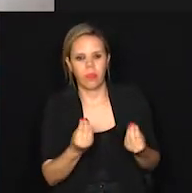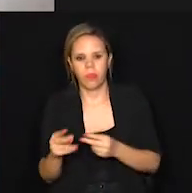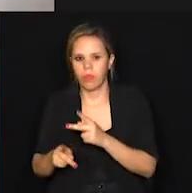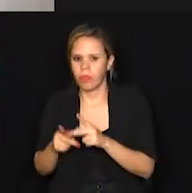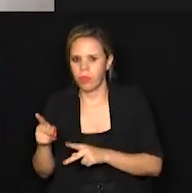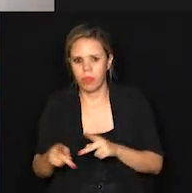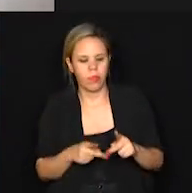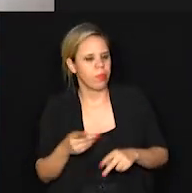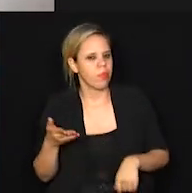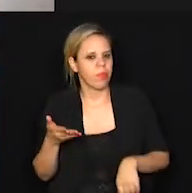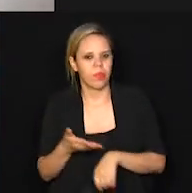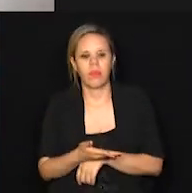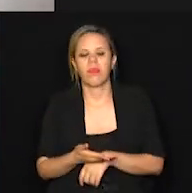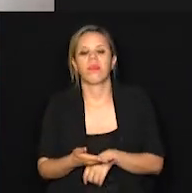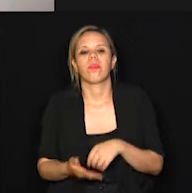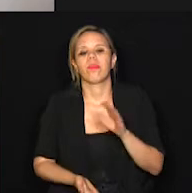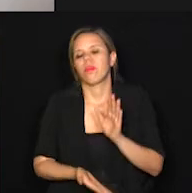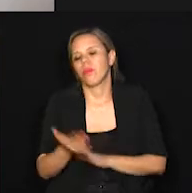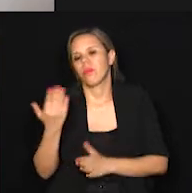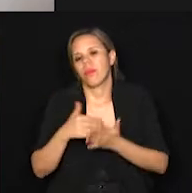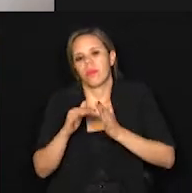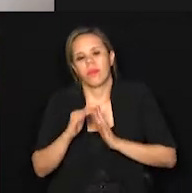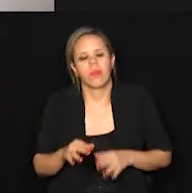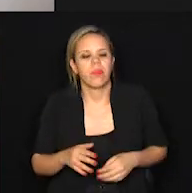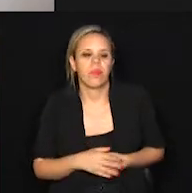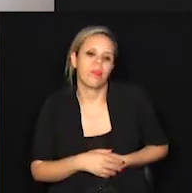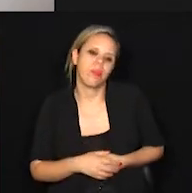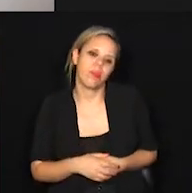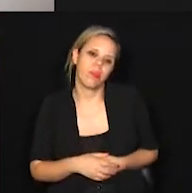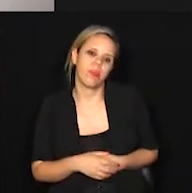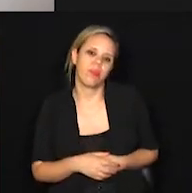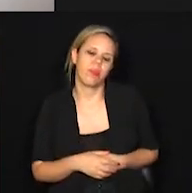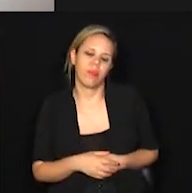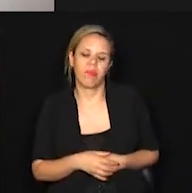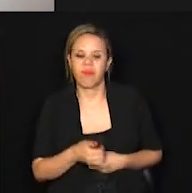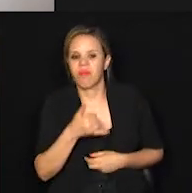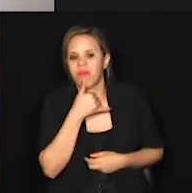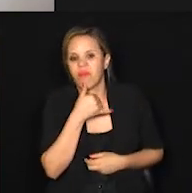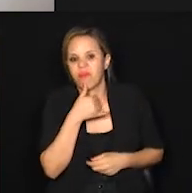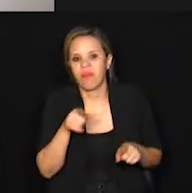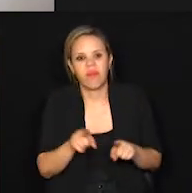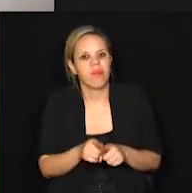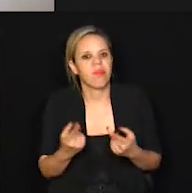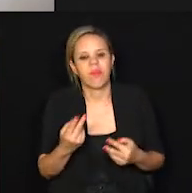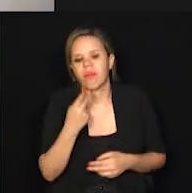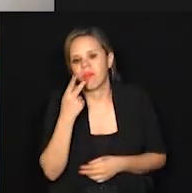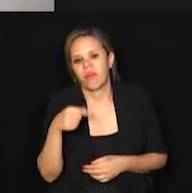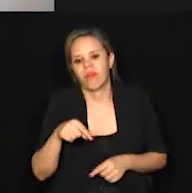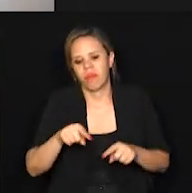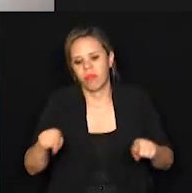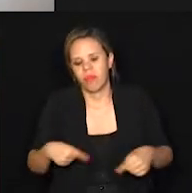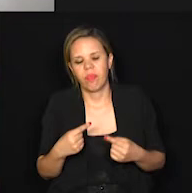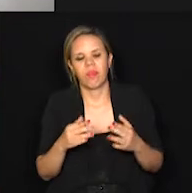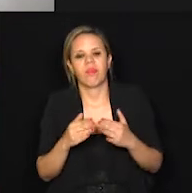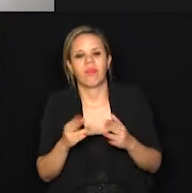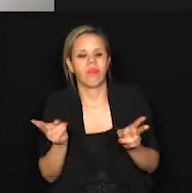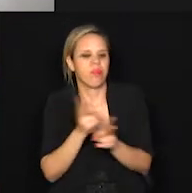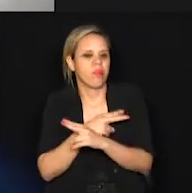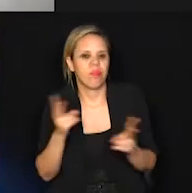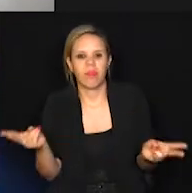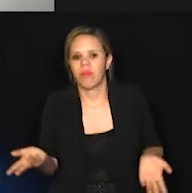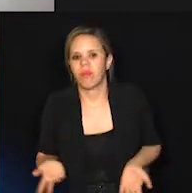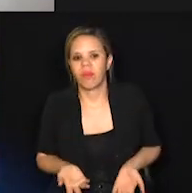pessoas entrarão e sairão das escolas. Isolamento também, quando você fala isolamento das salas de aula, ventilação.